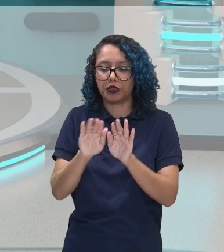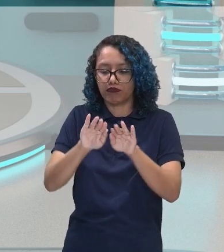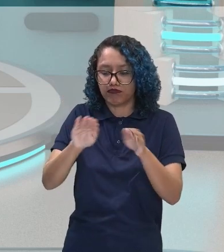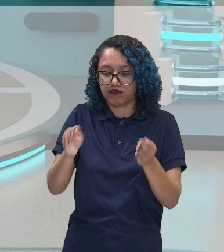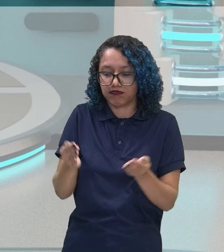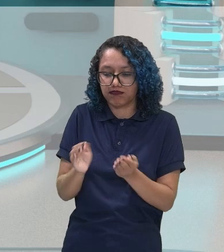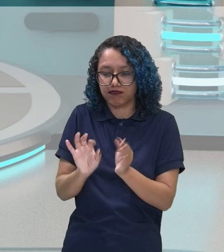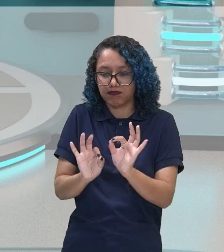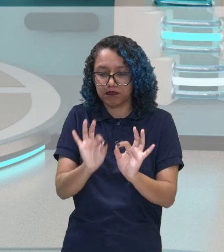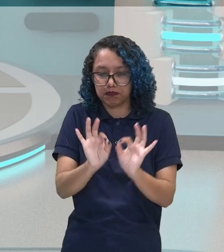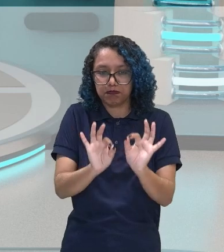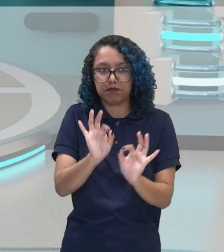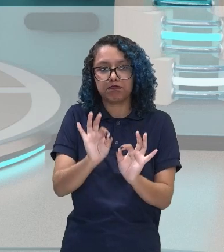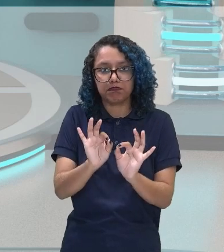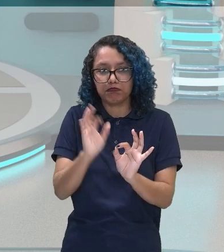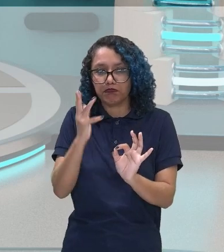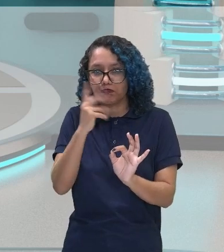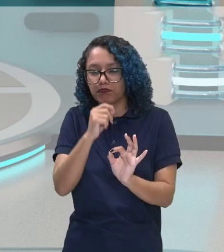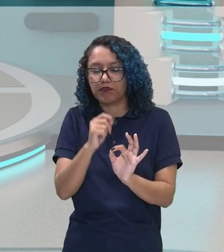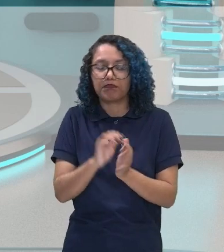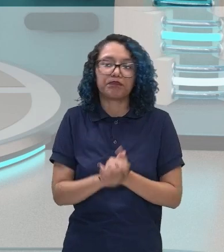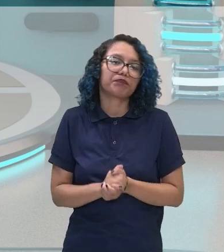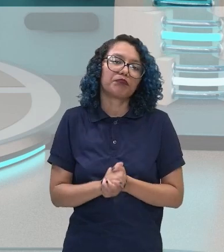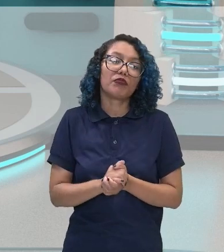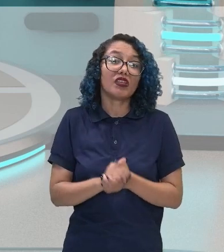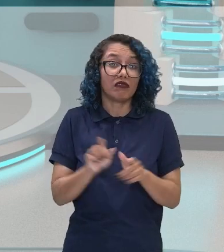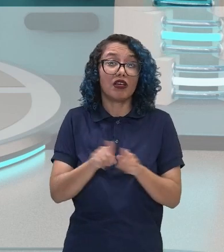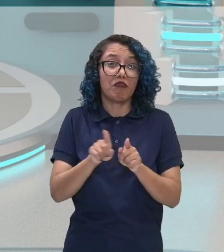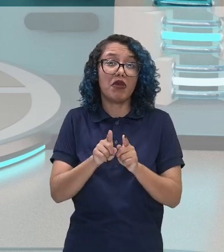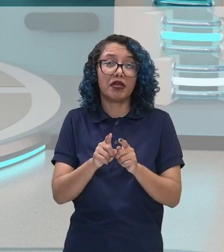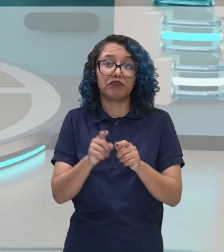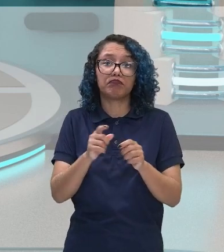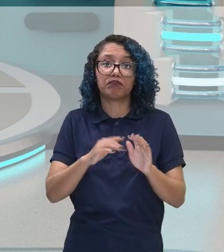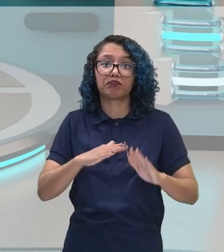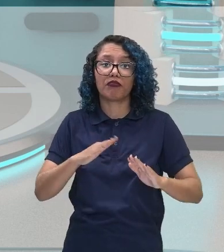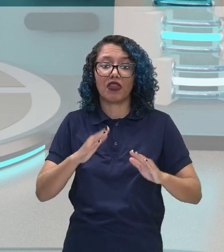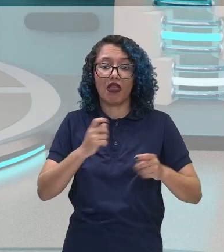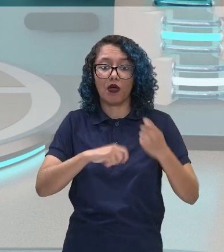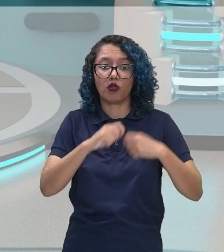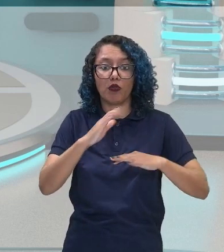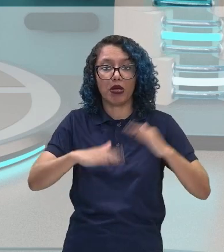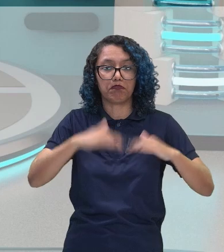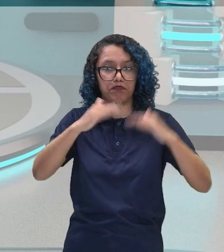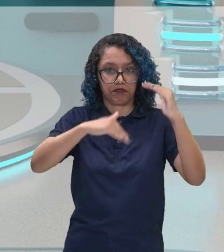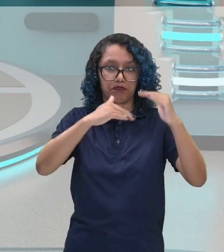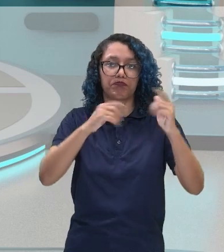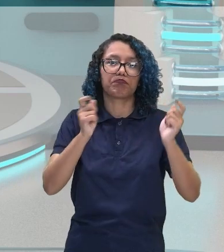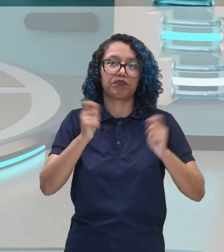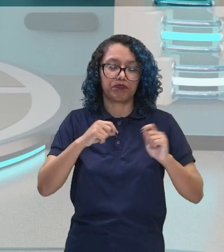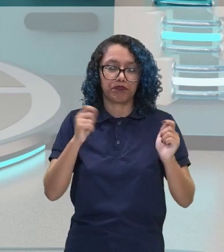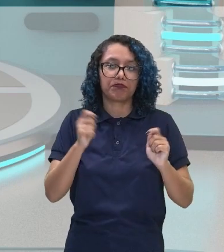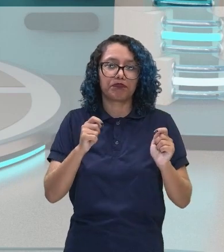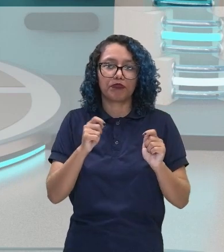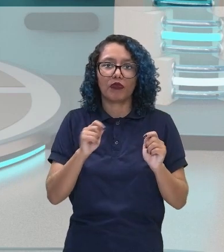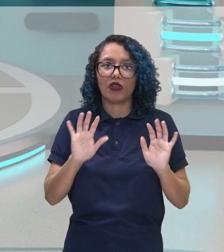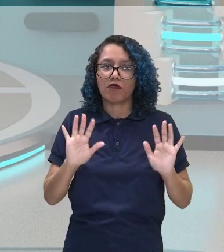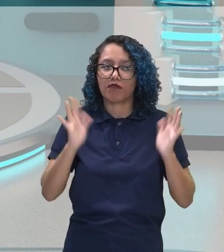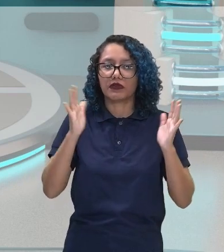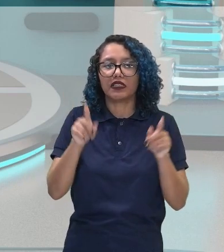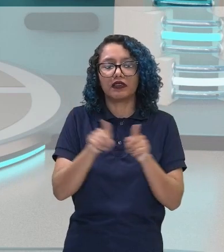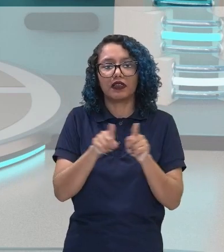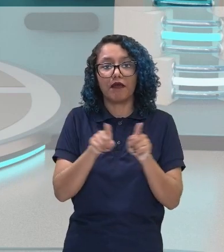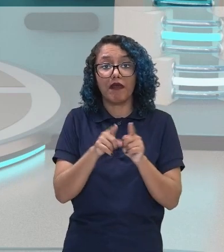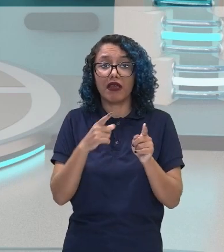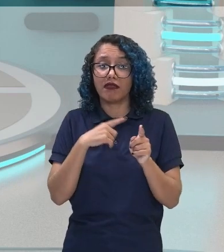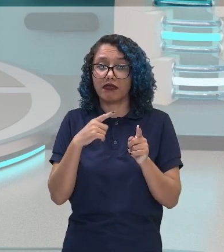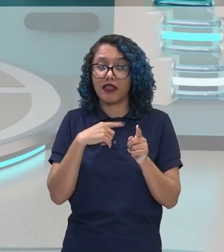é movimentada com este festival e a venda desses peixes ornamentais. E não poderia faltar o astro, né? Os